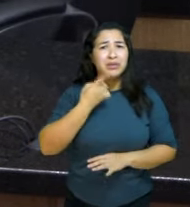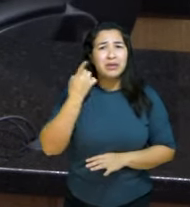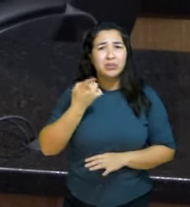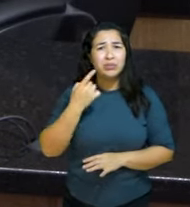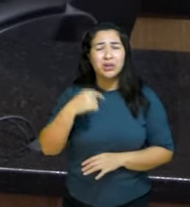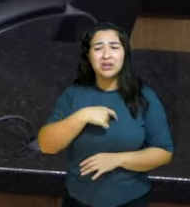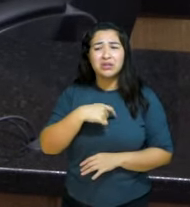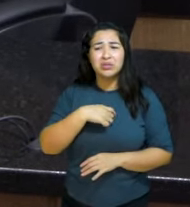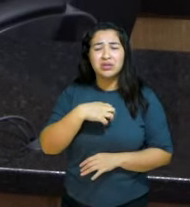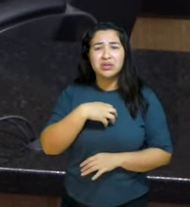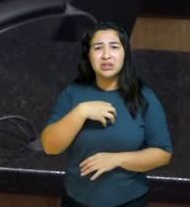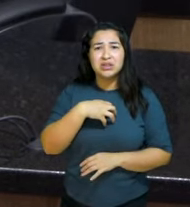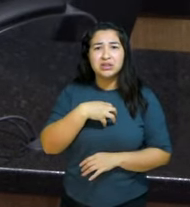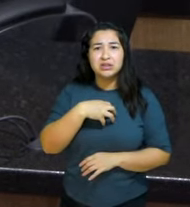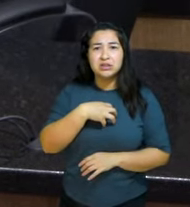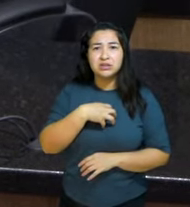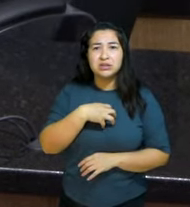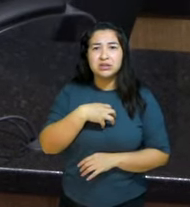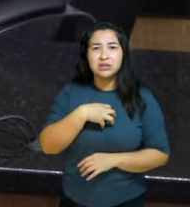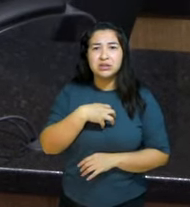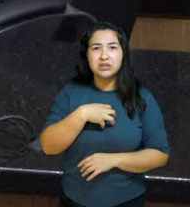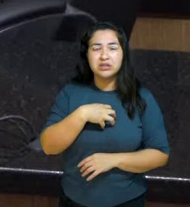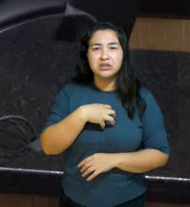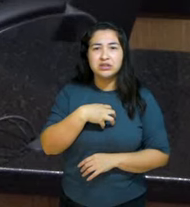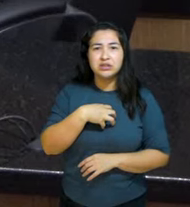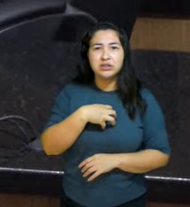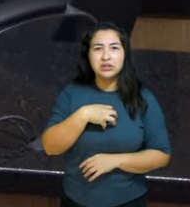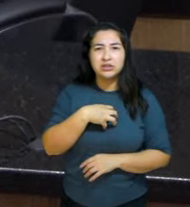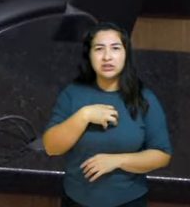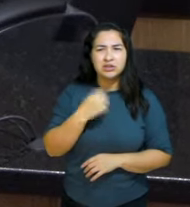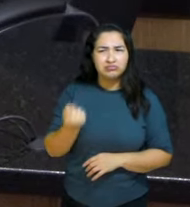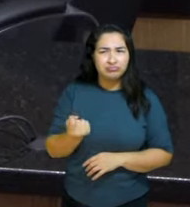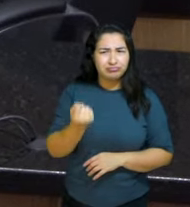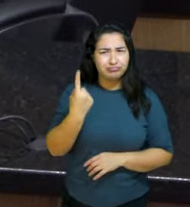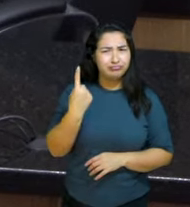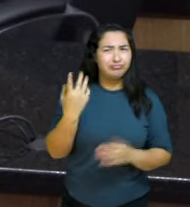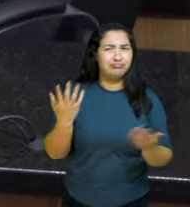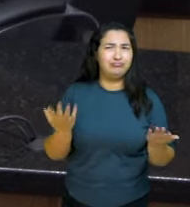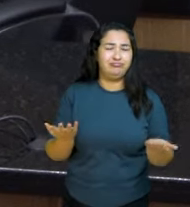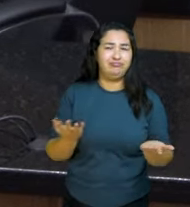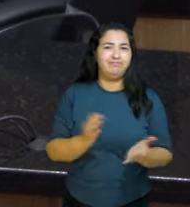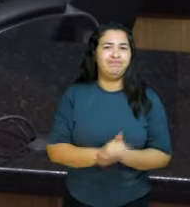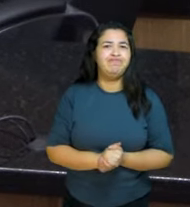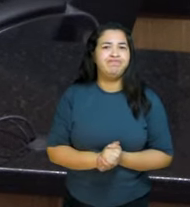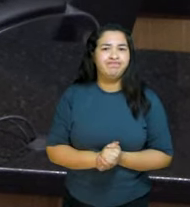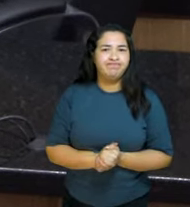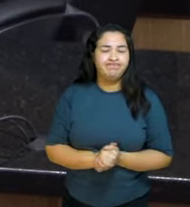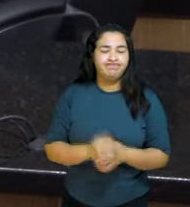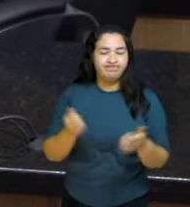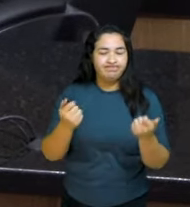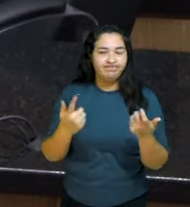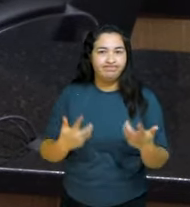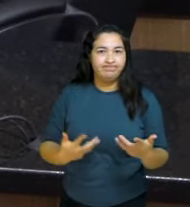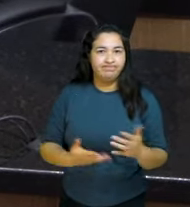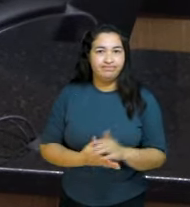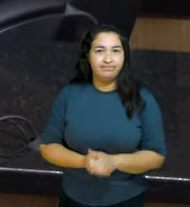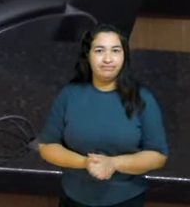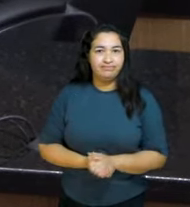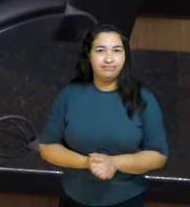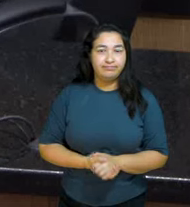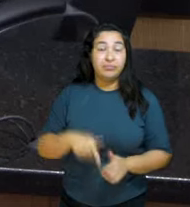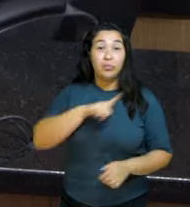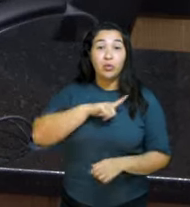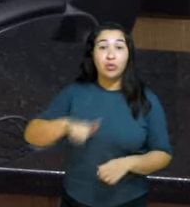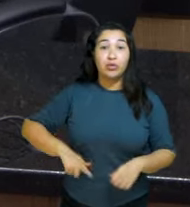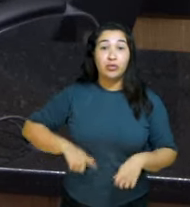causou um certo estranheza. Em relação a que o governo do Estado,